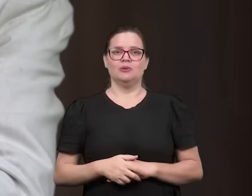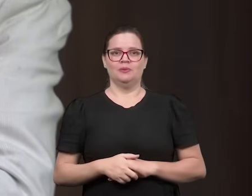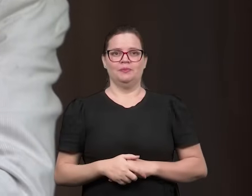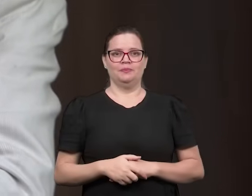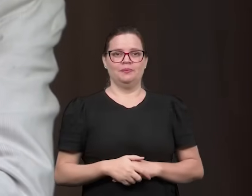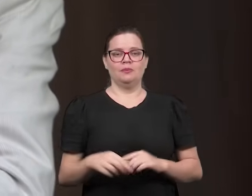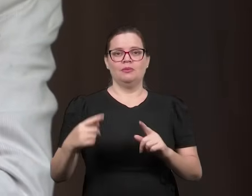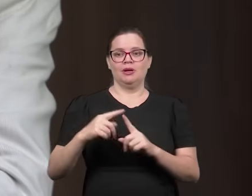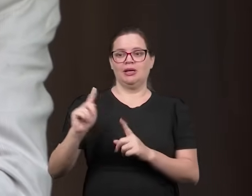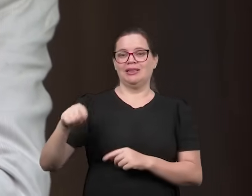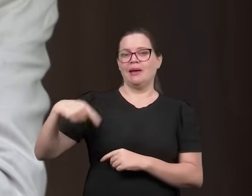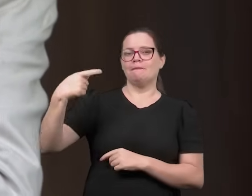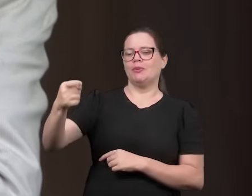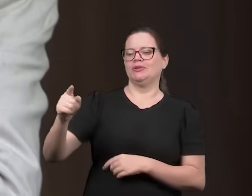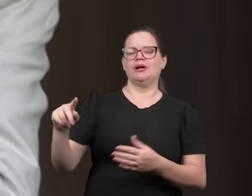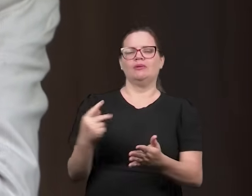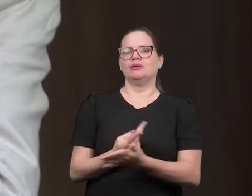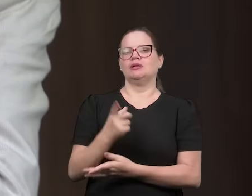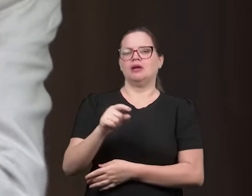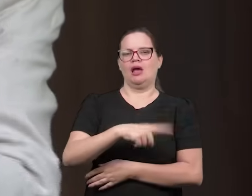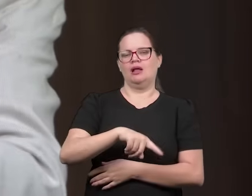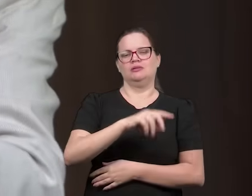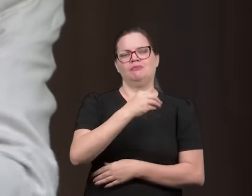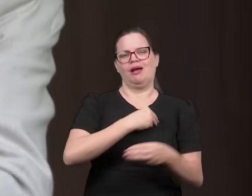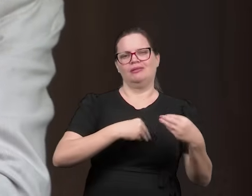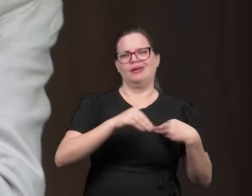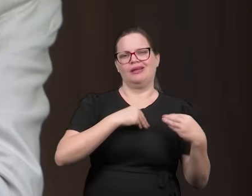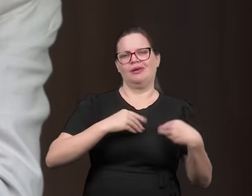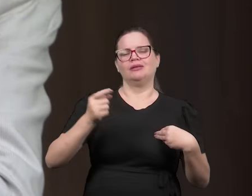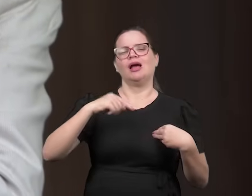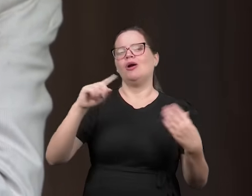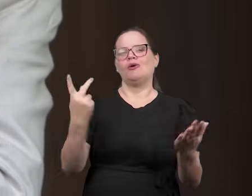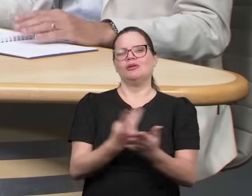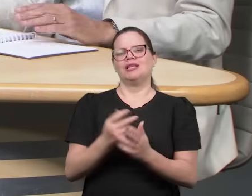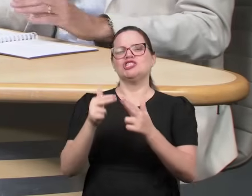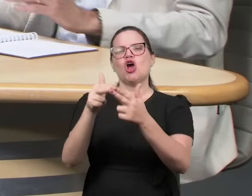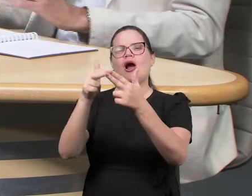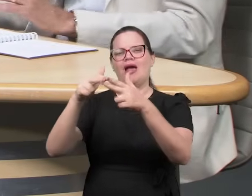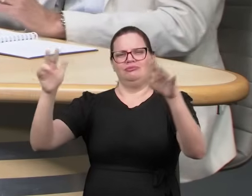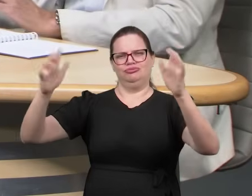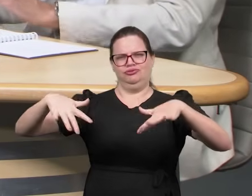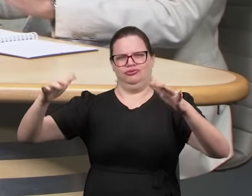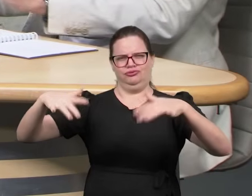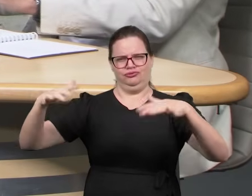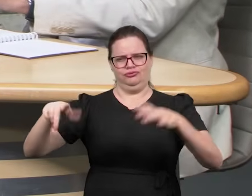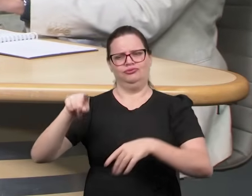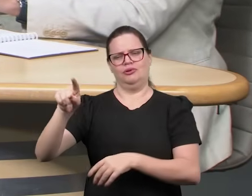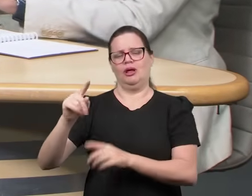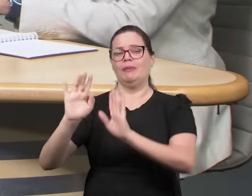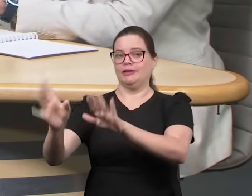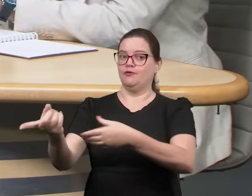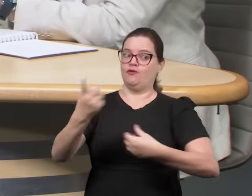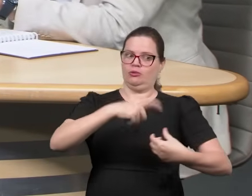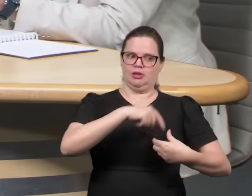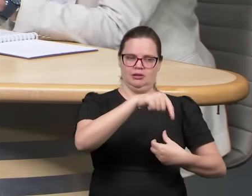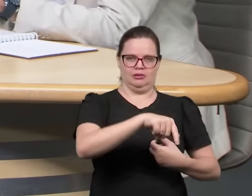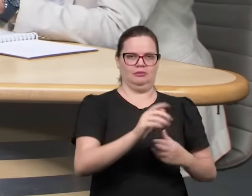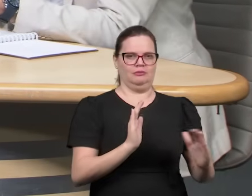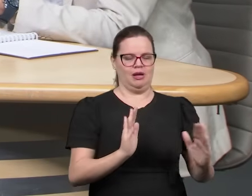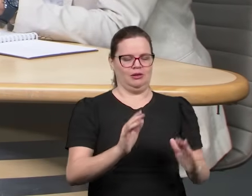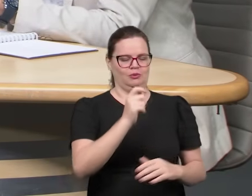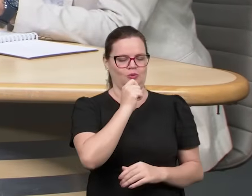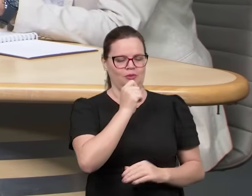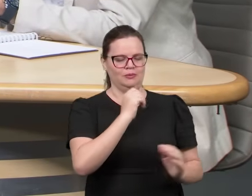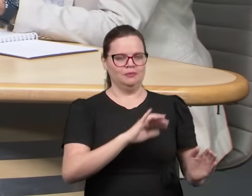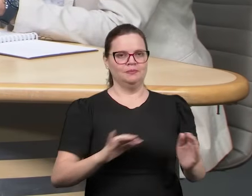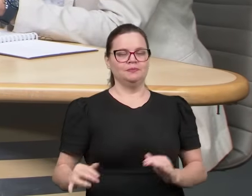na frente vai acabar no dilúvio. Mas vamos voltar aqui para o assunto. Então, nós vamos falar aqui agora